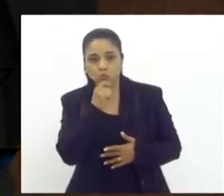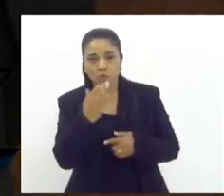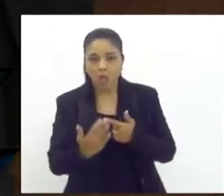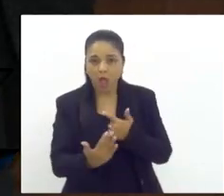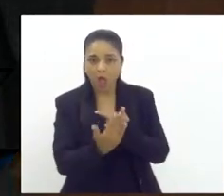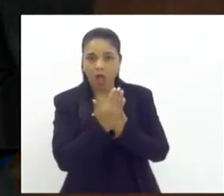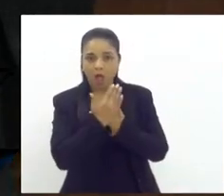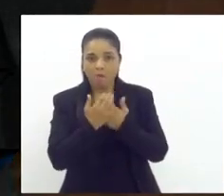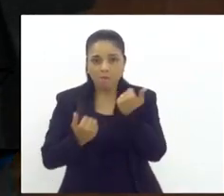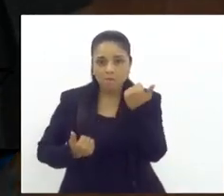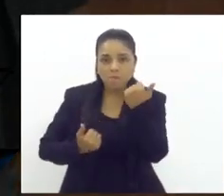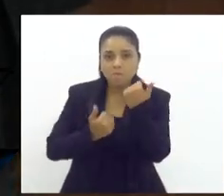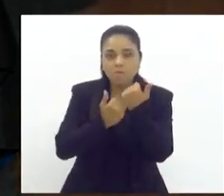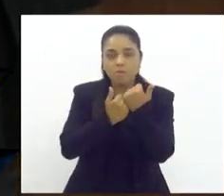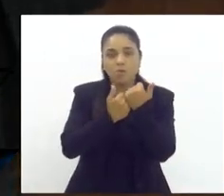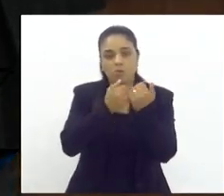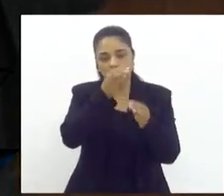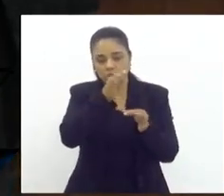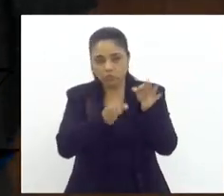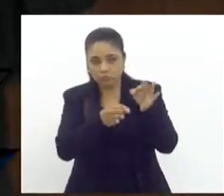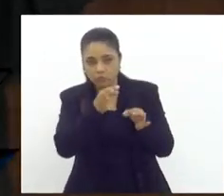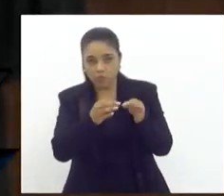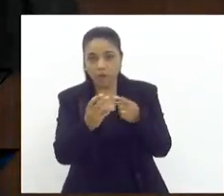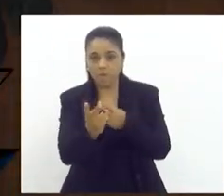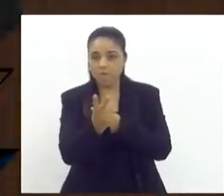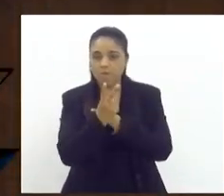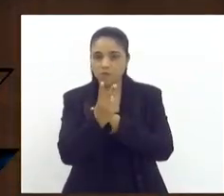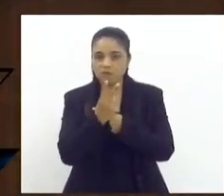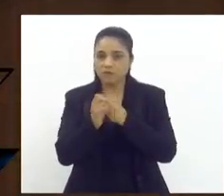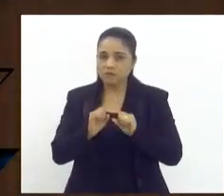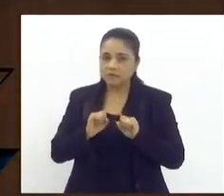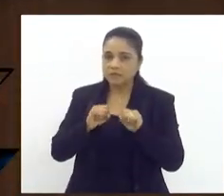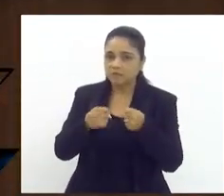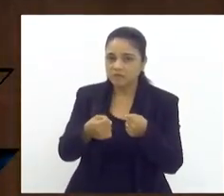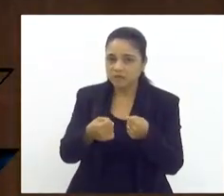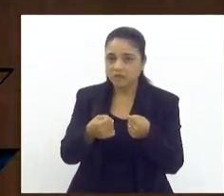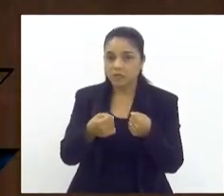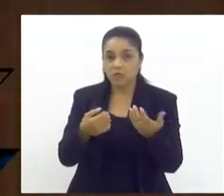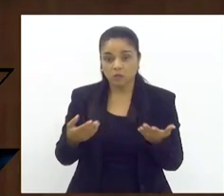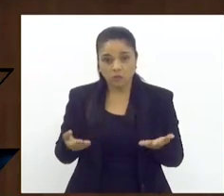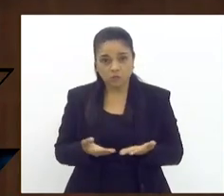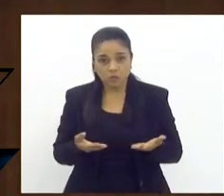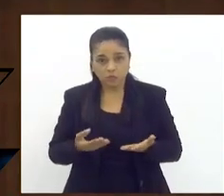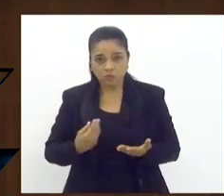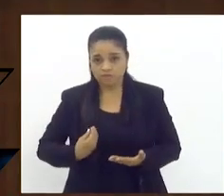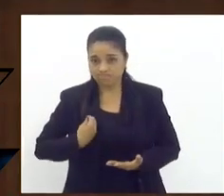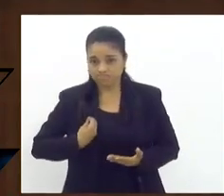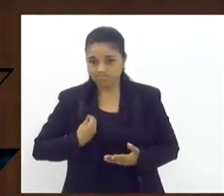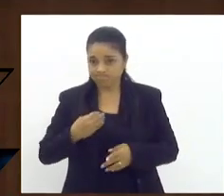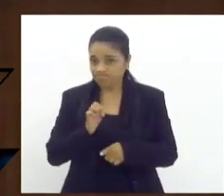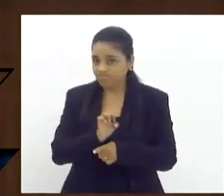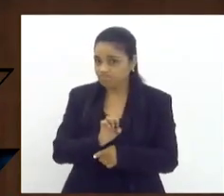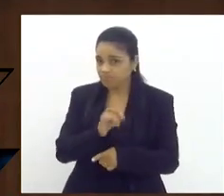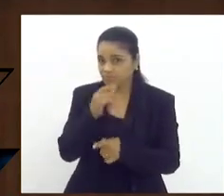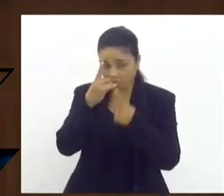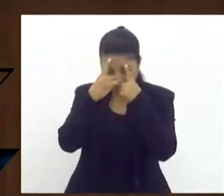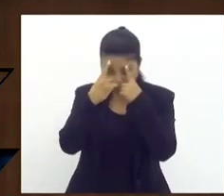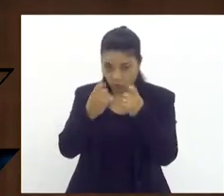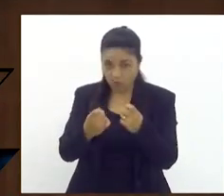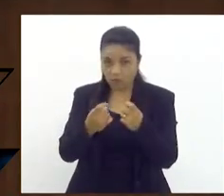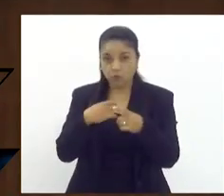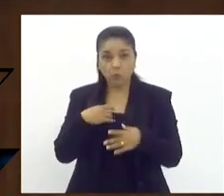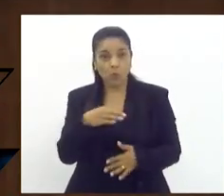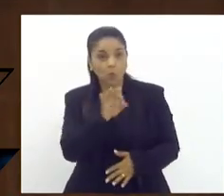assistência jurídica para nos proteger nos defender hoje nós vivemos num Estado Violento aonde